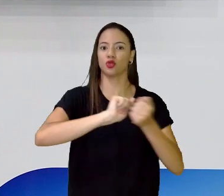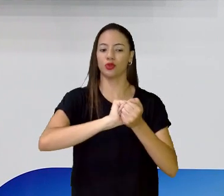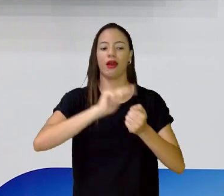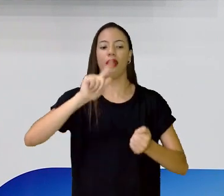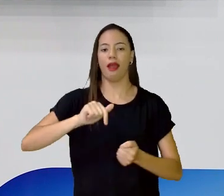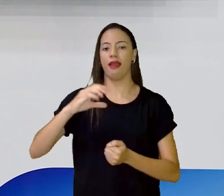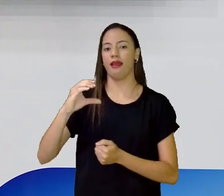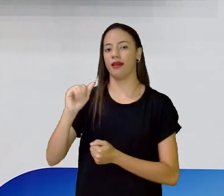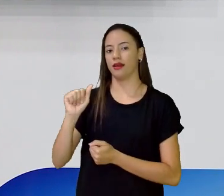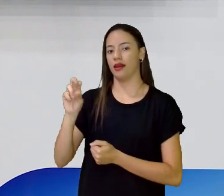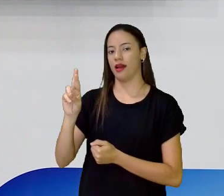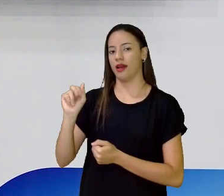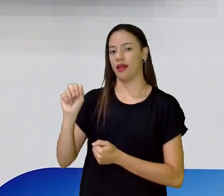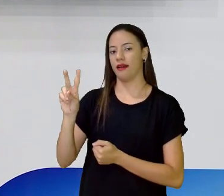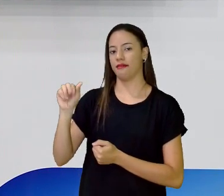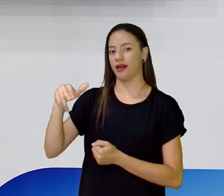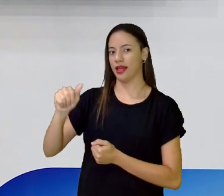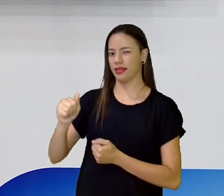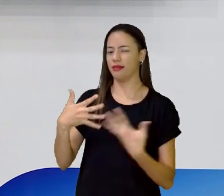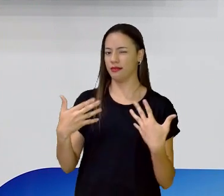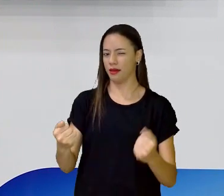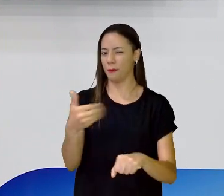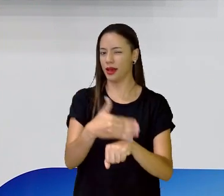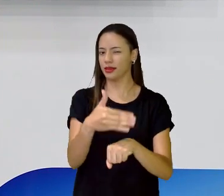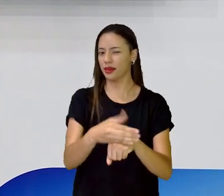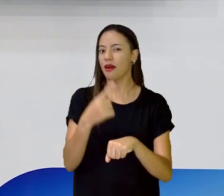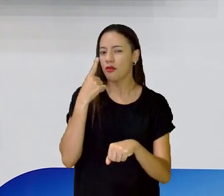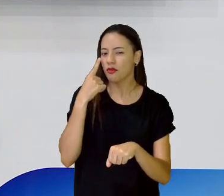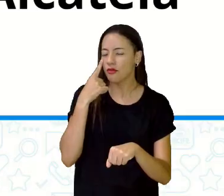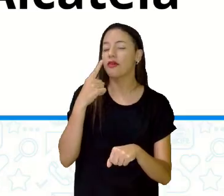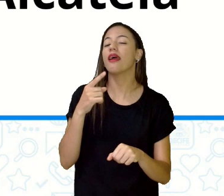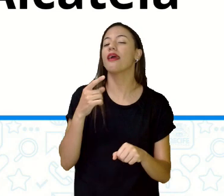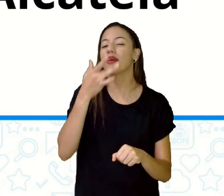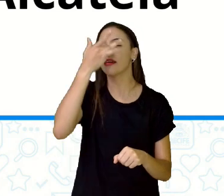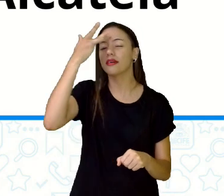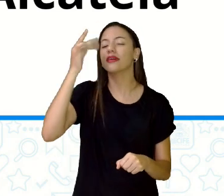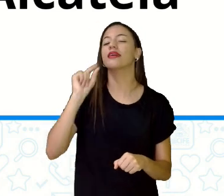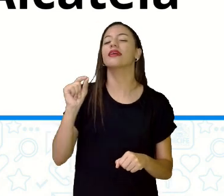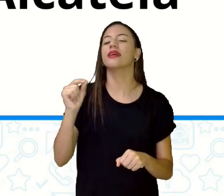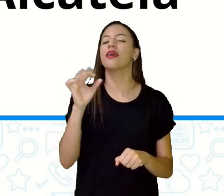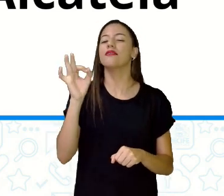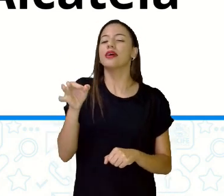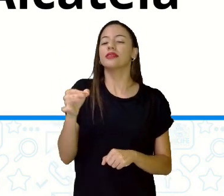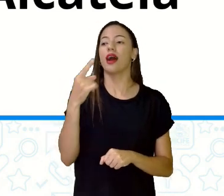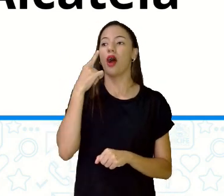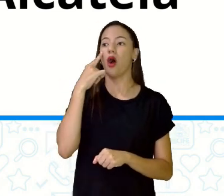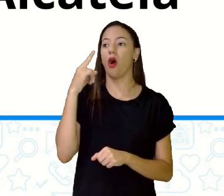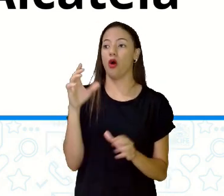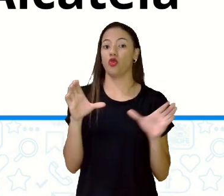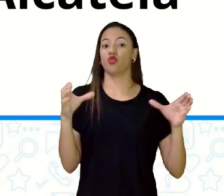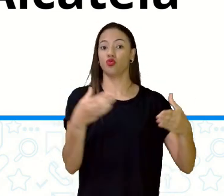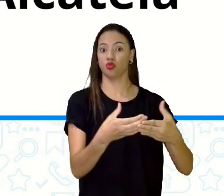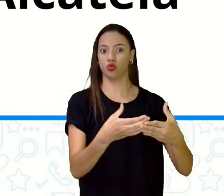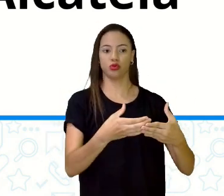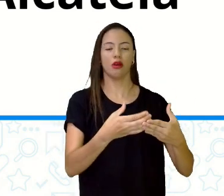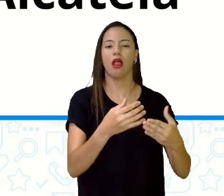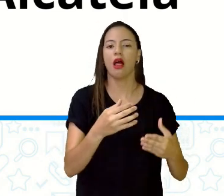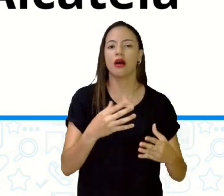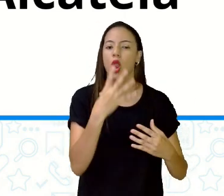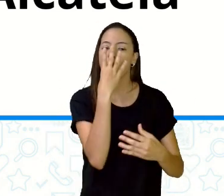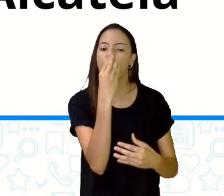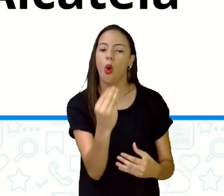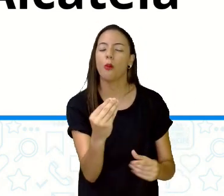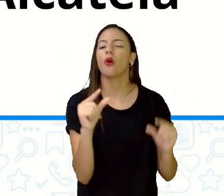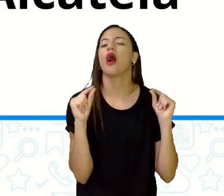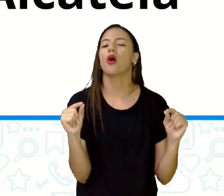caravana. Vamos praticar? Quero ver quem vai acertar, hein? Muitos lobos juntos. É o quê? É uma